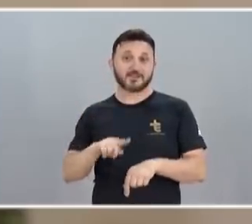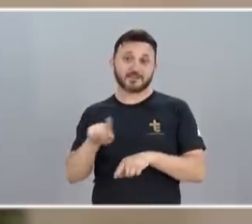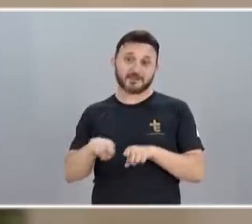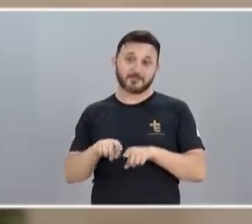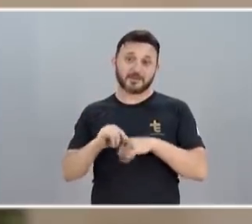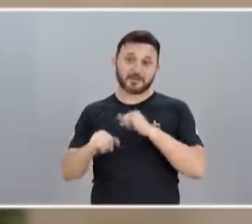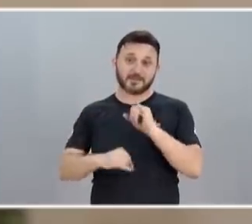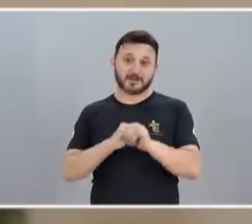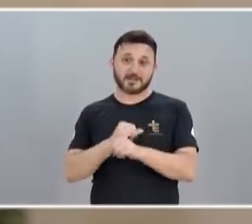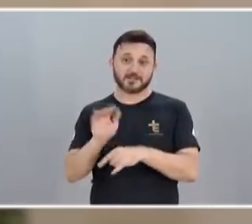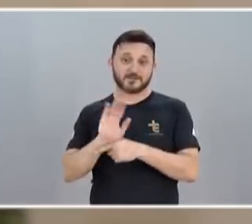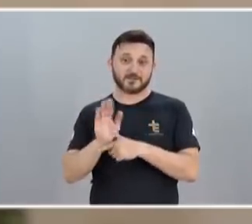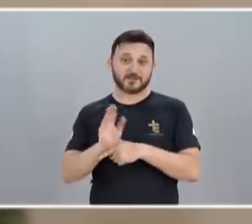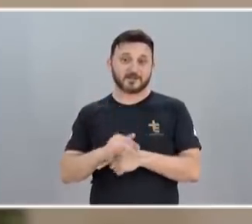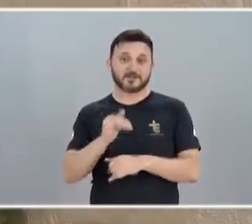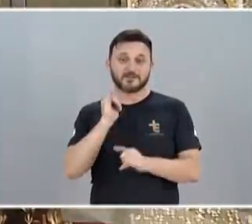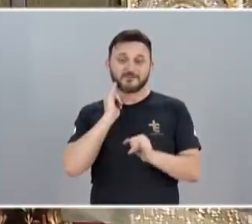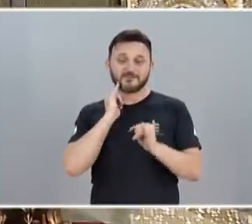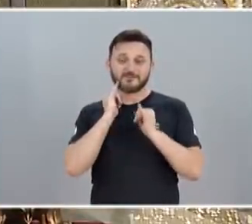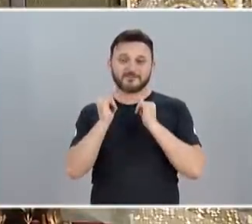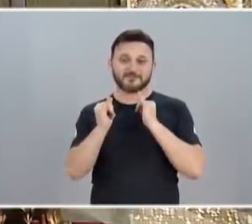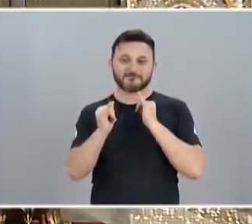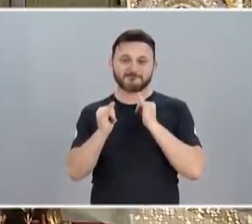6060 no dígito 1. Cantemos.